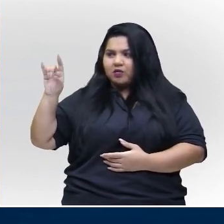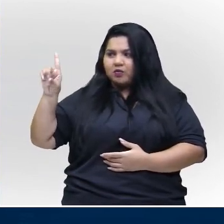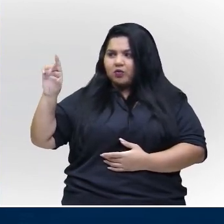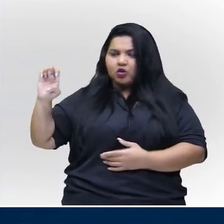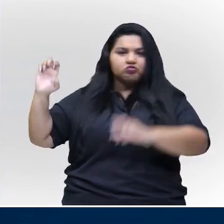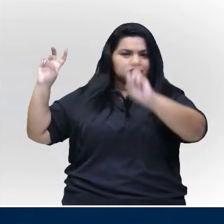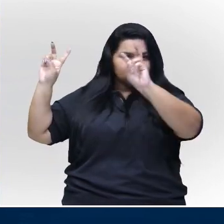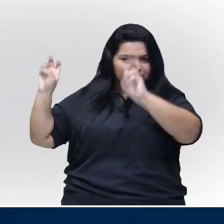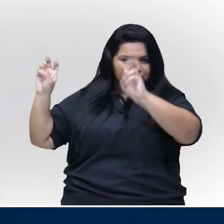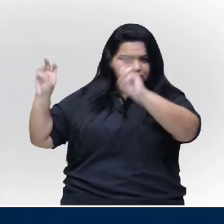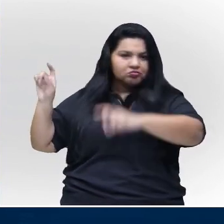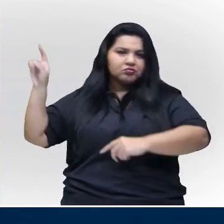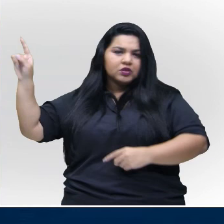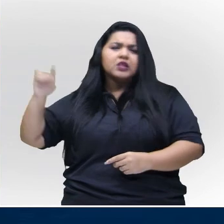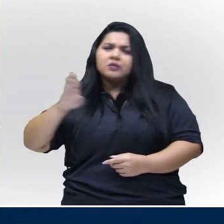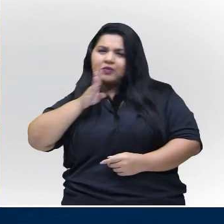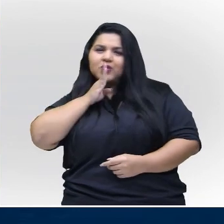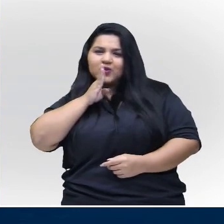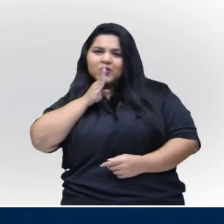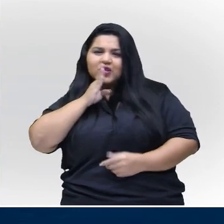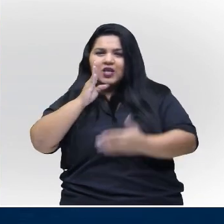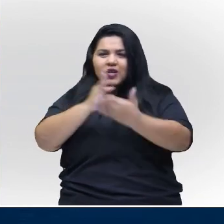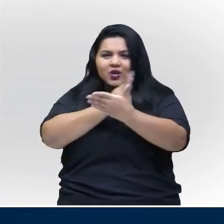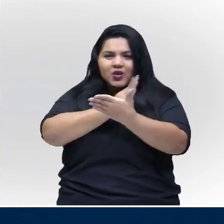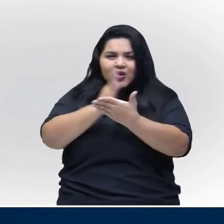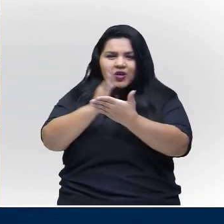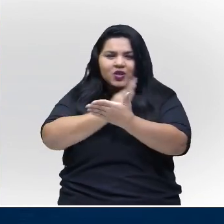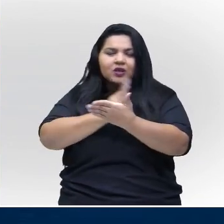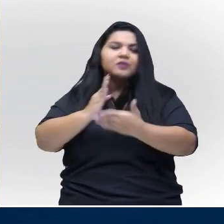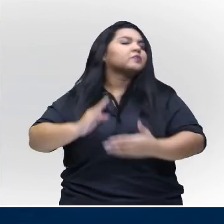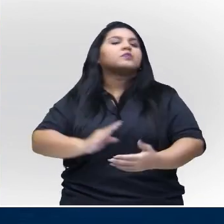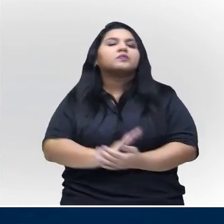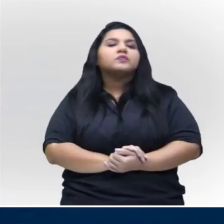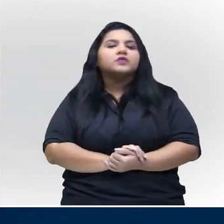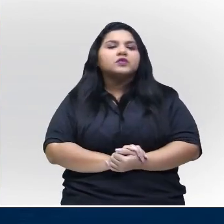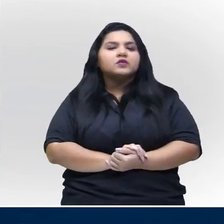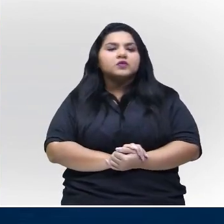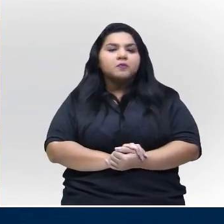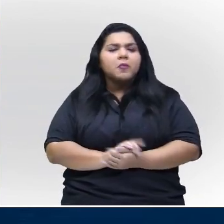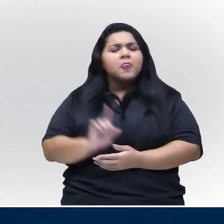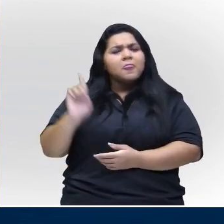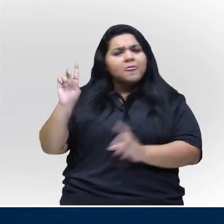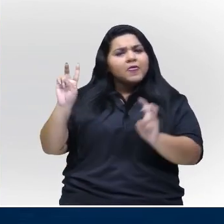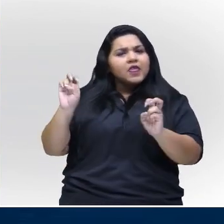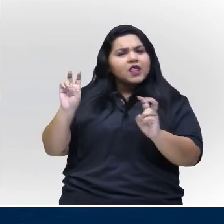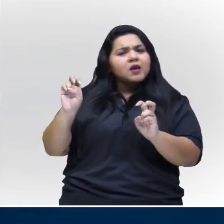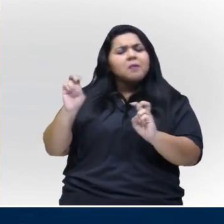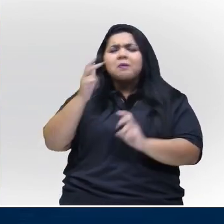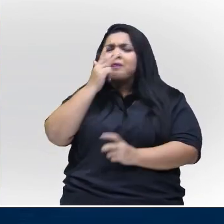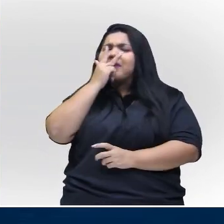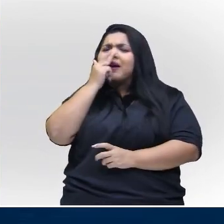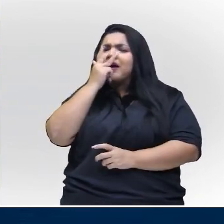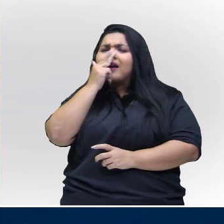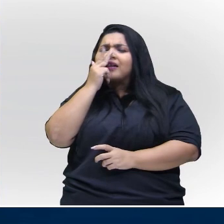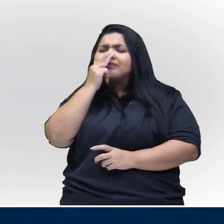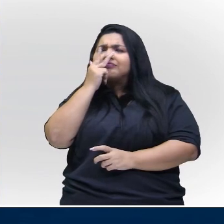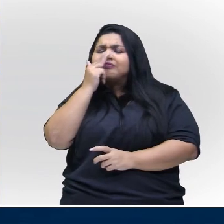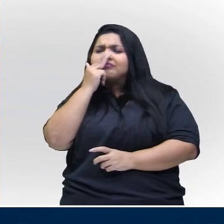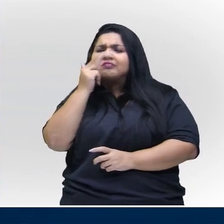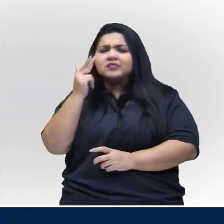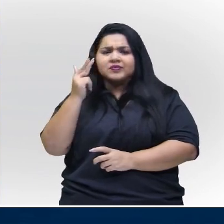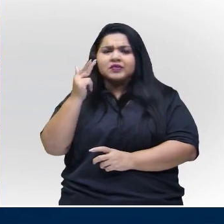conhecido também nas amebas, né, por isso daí vem o nome movimento ameboide, é semelhante ao movimento que é realizado